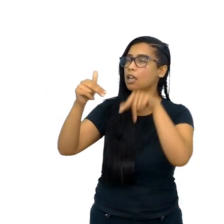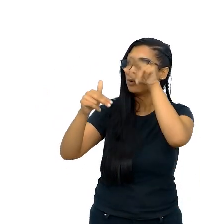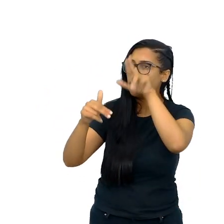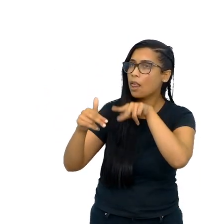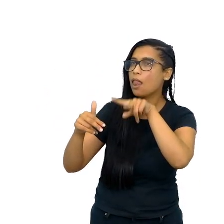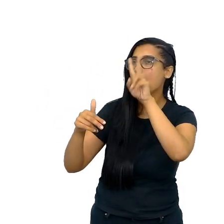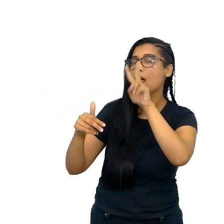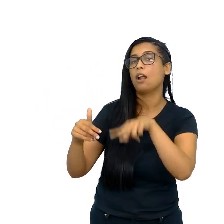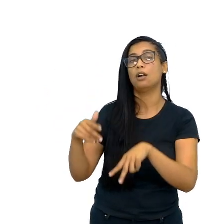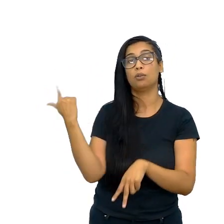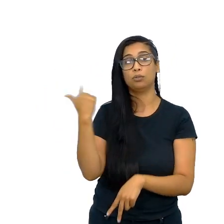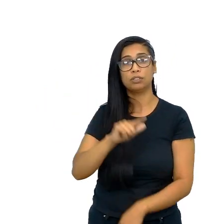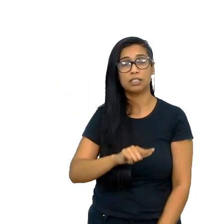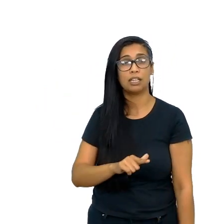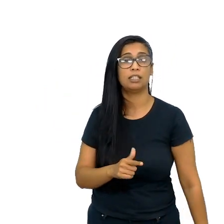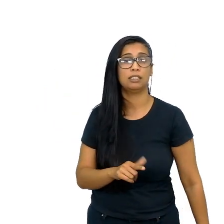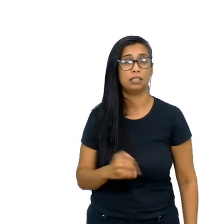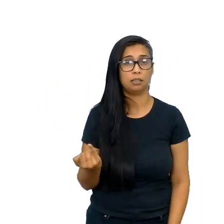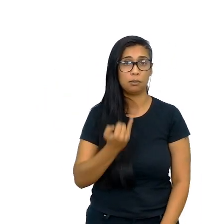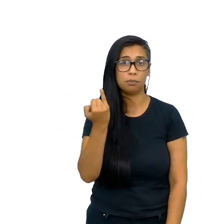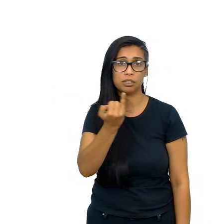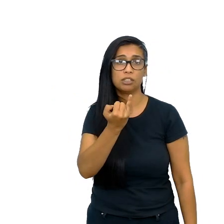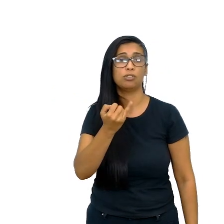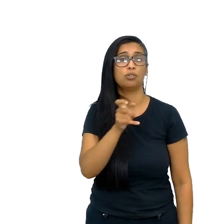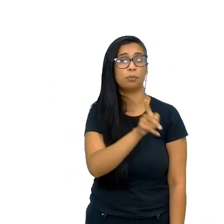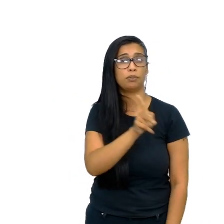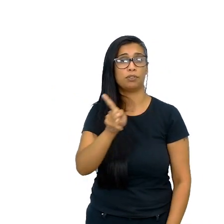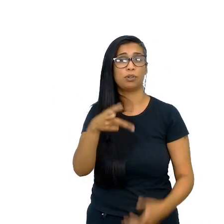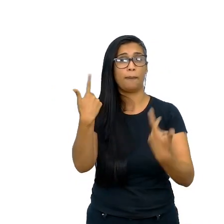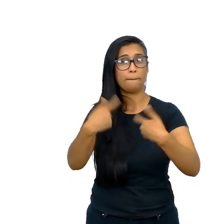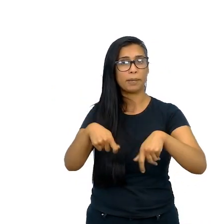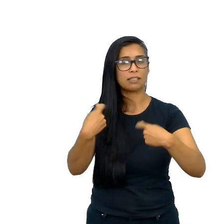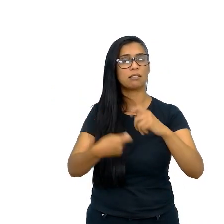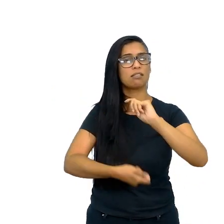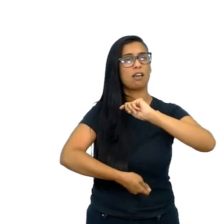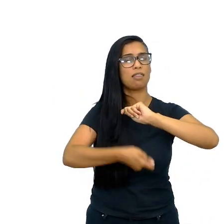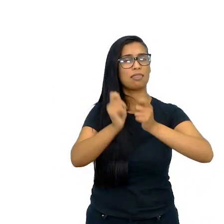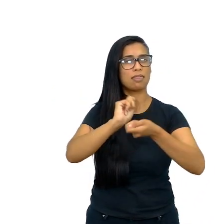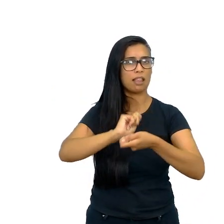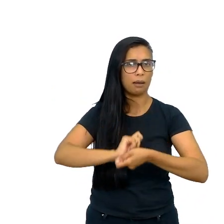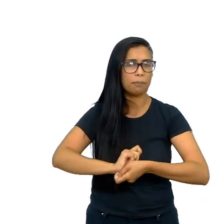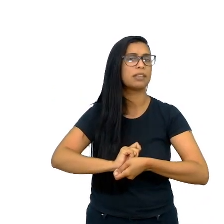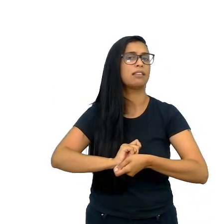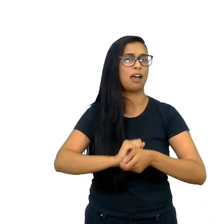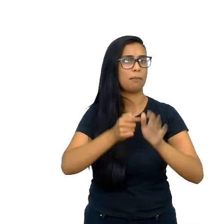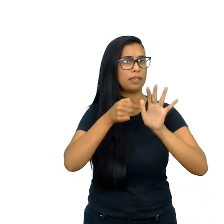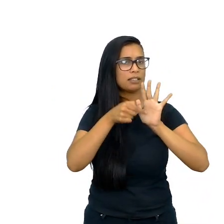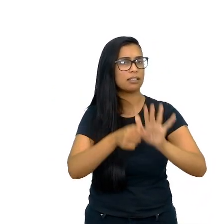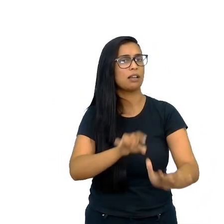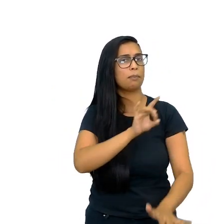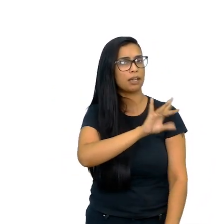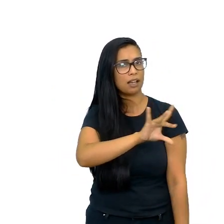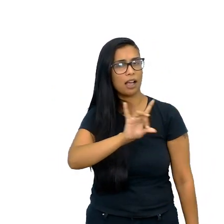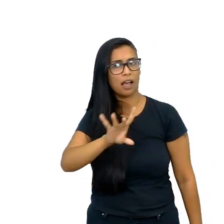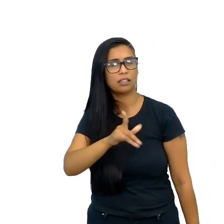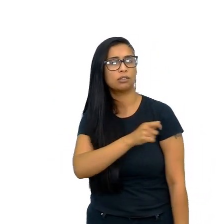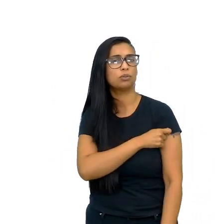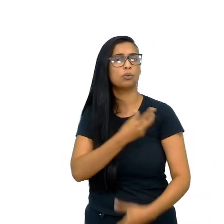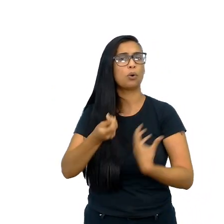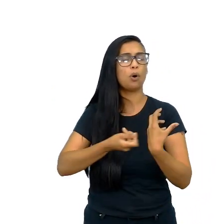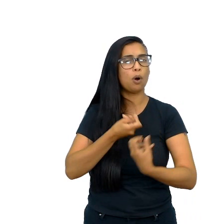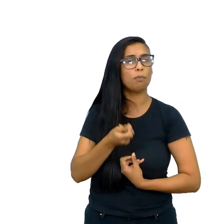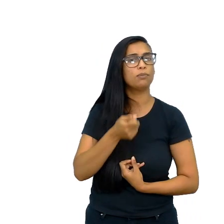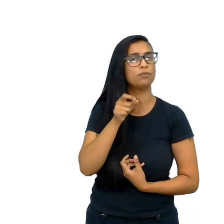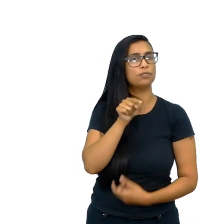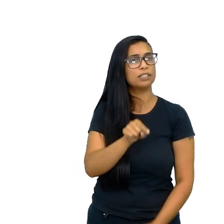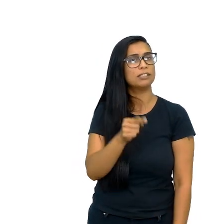são importantes que o professor precisa também mostrar para os estudantes. Como cada leitor vai fazendo a sua